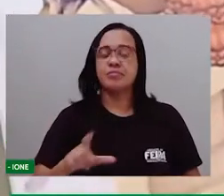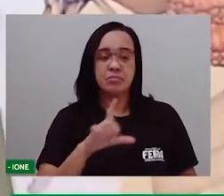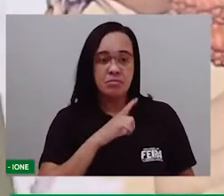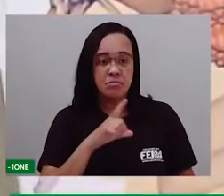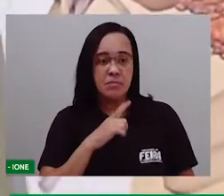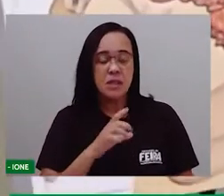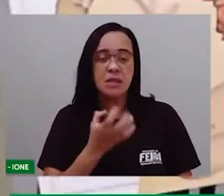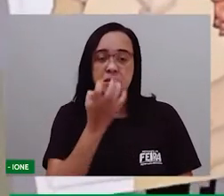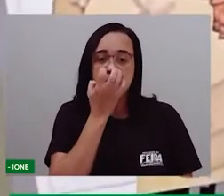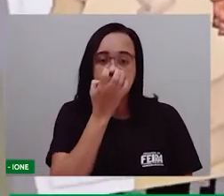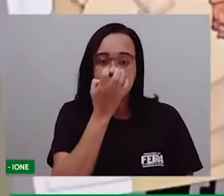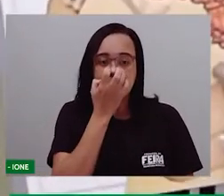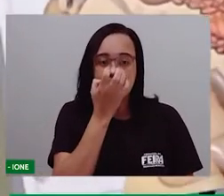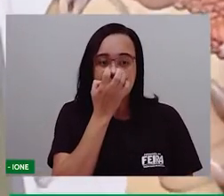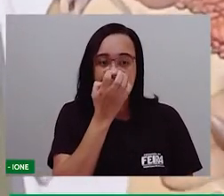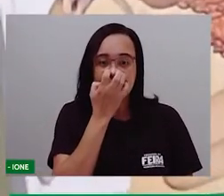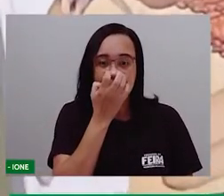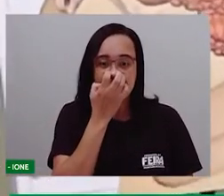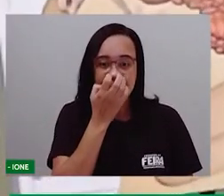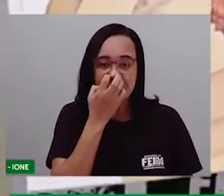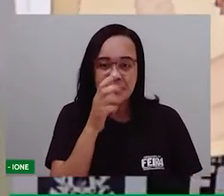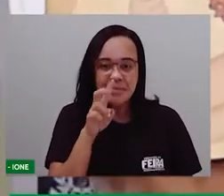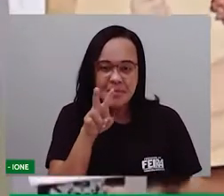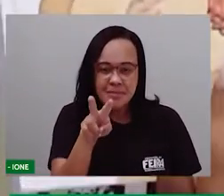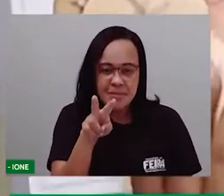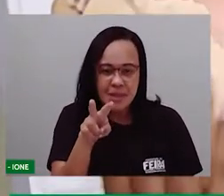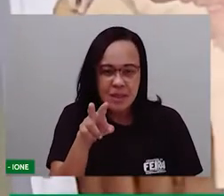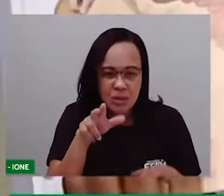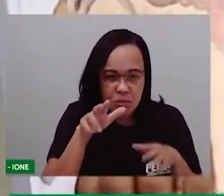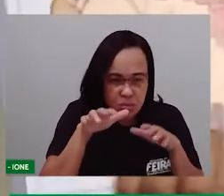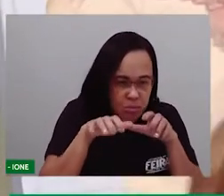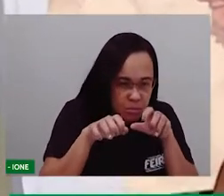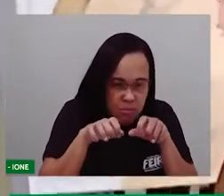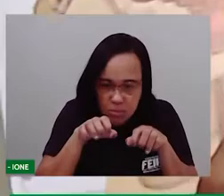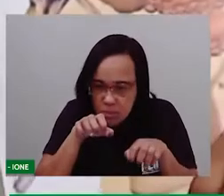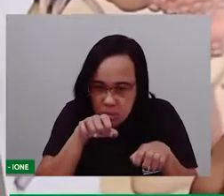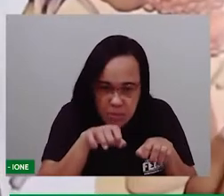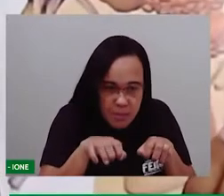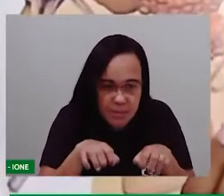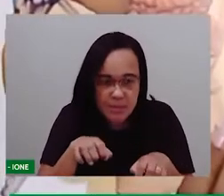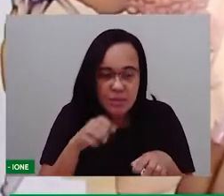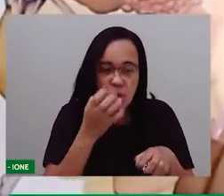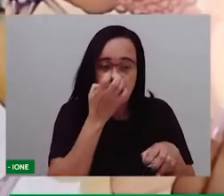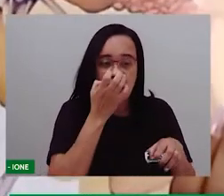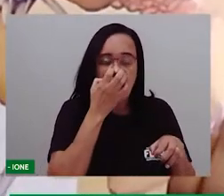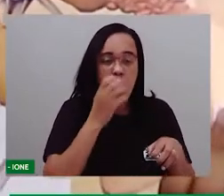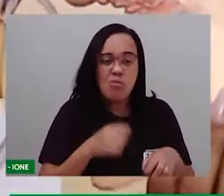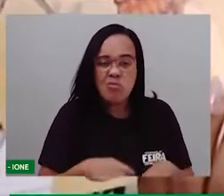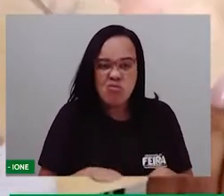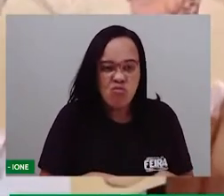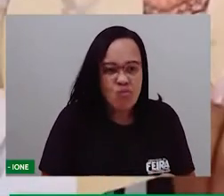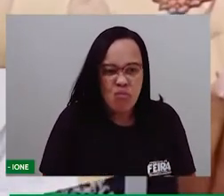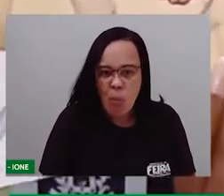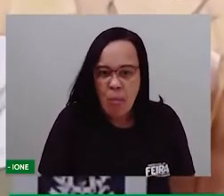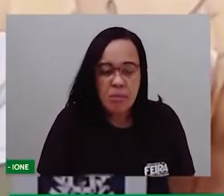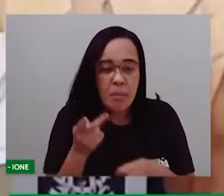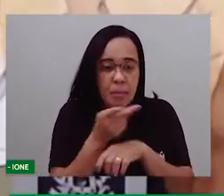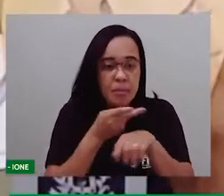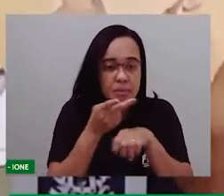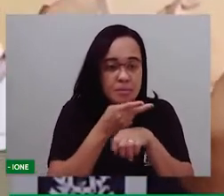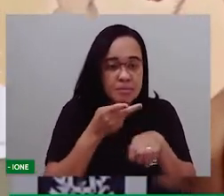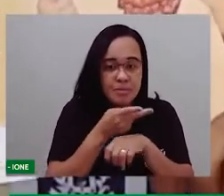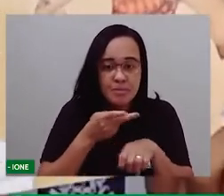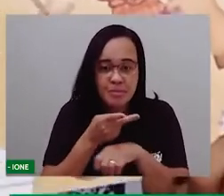cachorro aqui ó olha que cachorro da família e farejando 40 dando